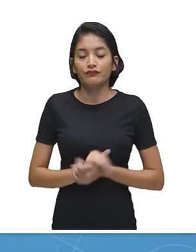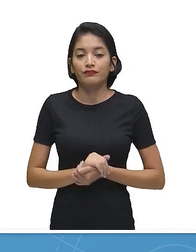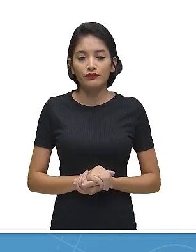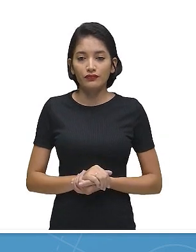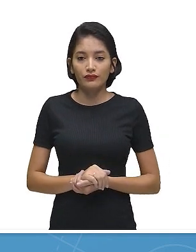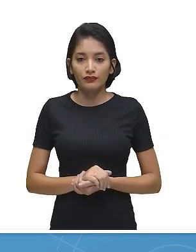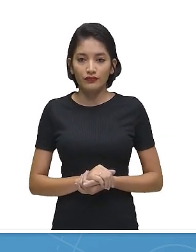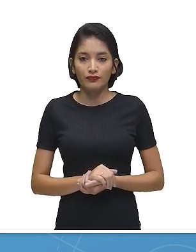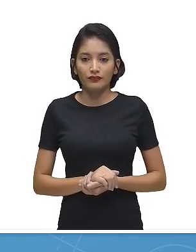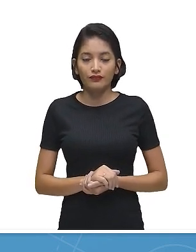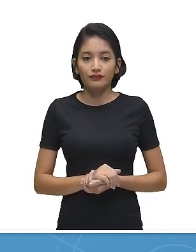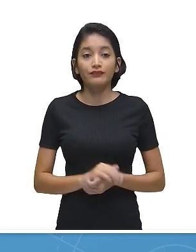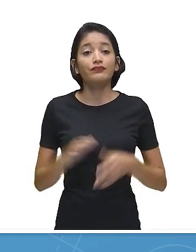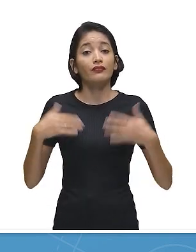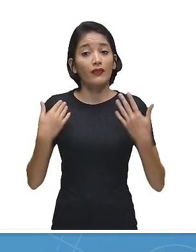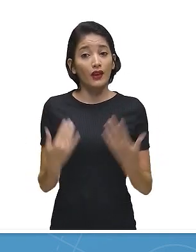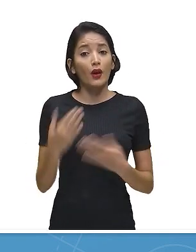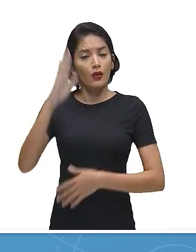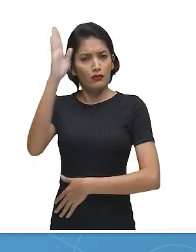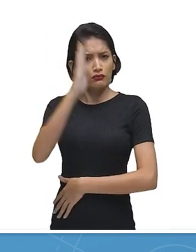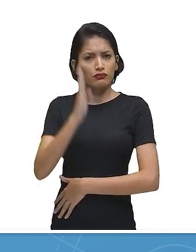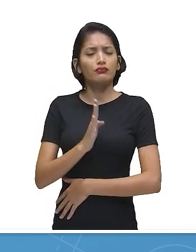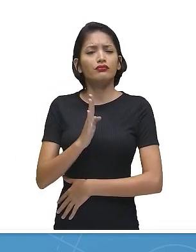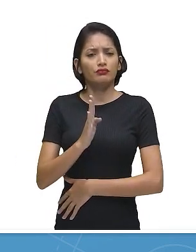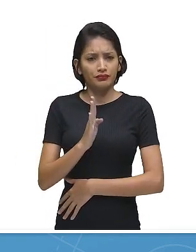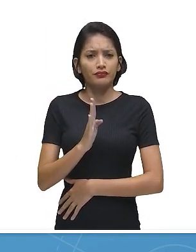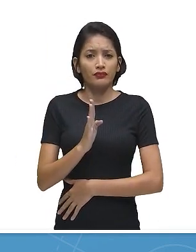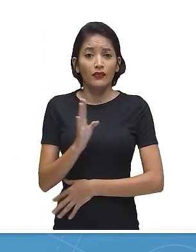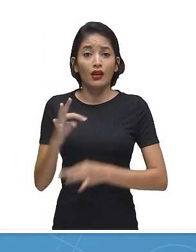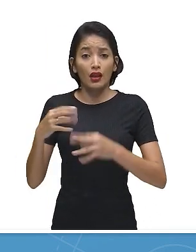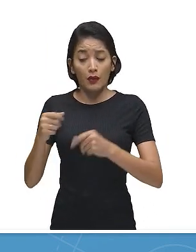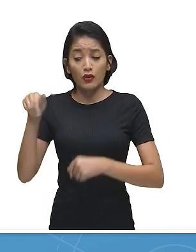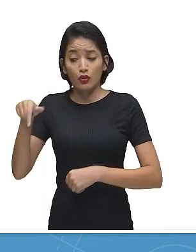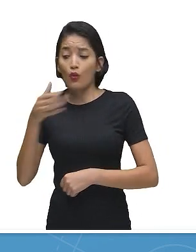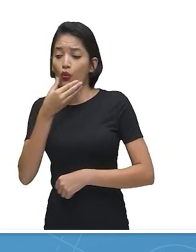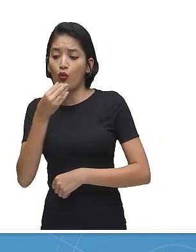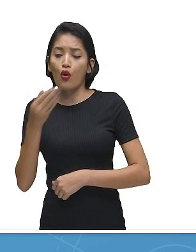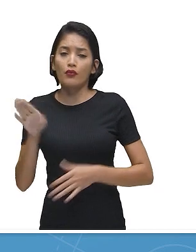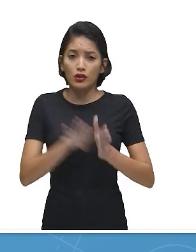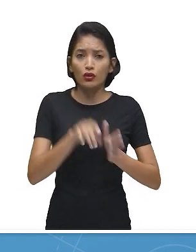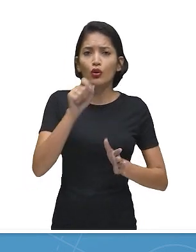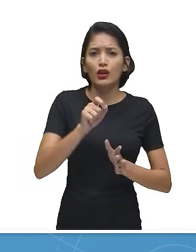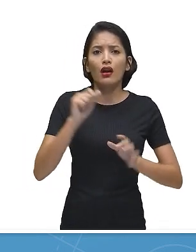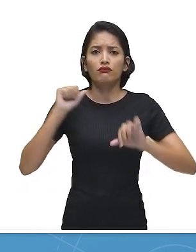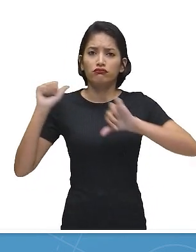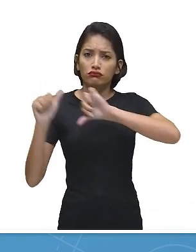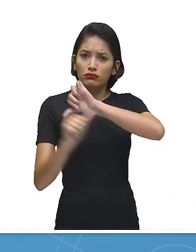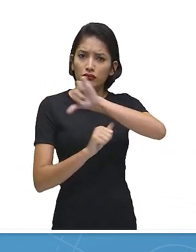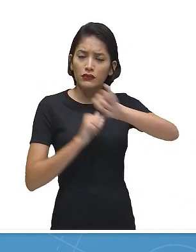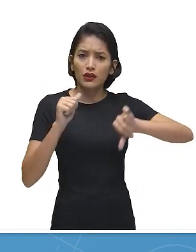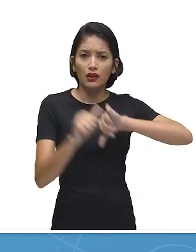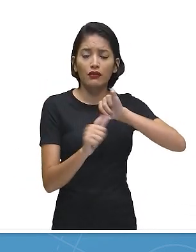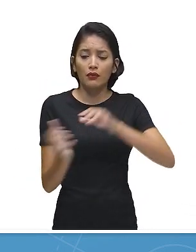ano de 1500, como eu já falei, quando Pedro Álvares chegou aqui ao Brasil, e foi